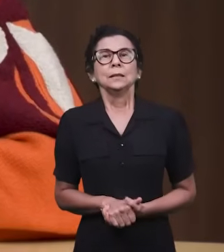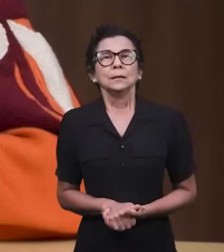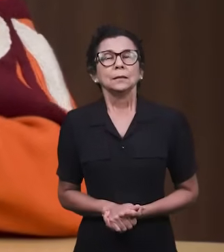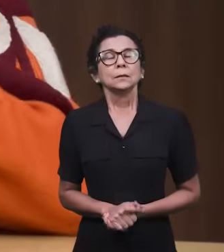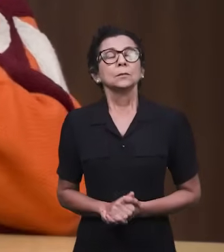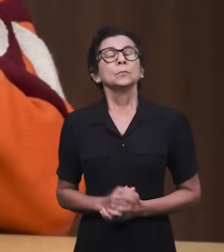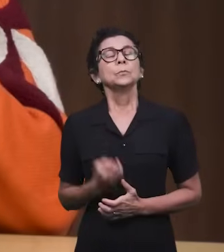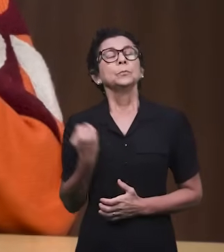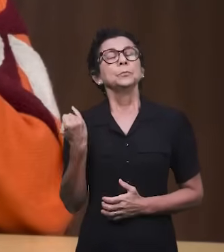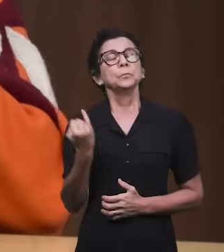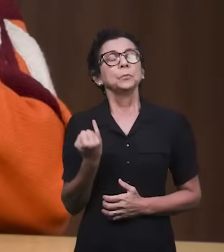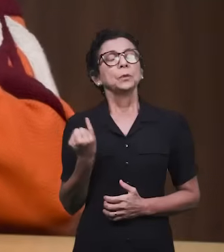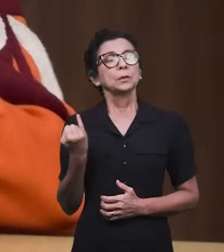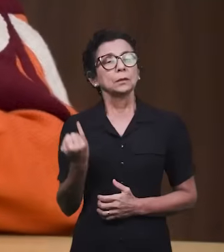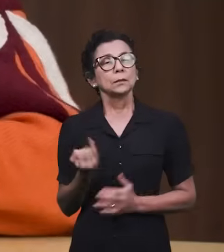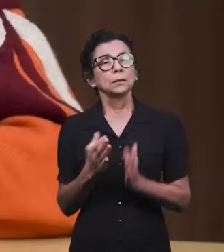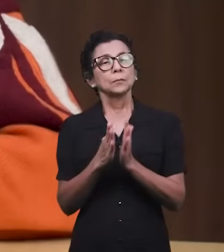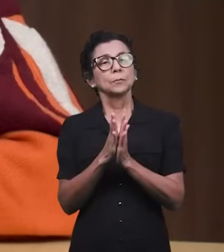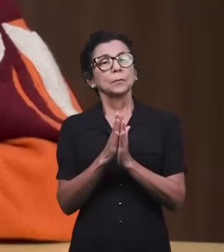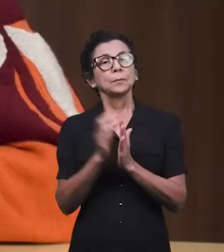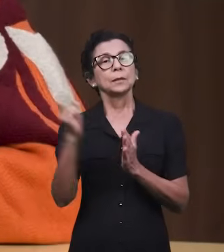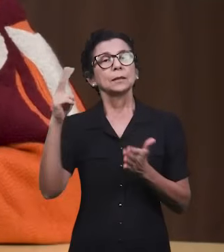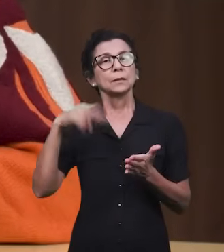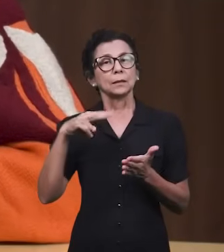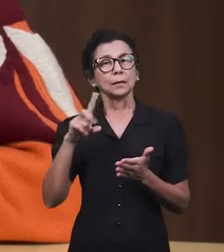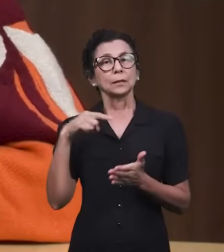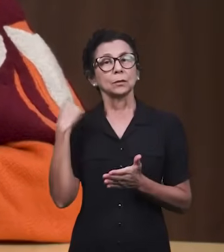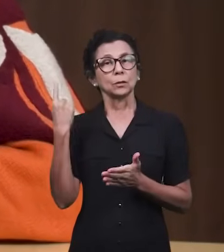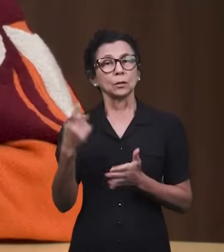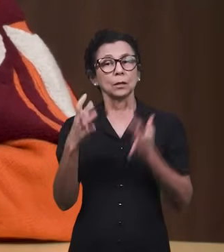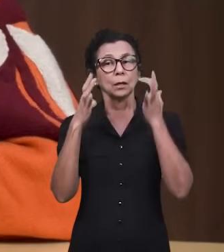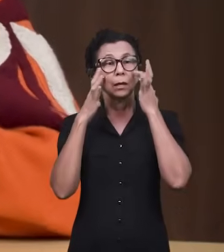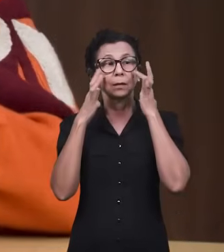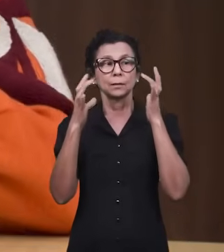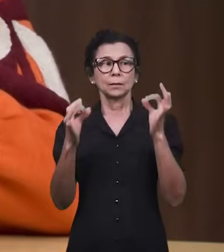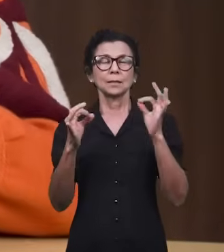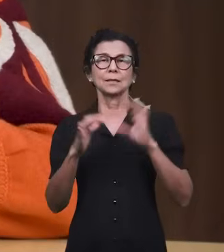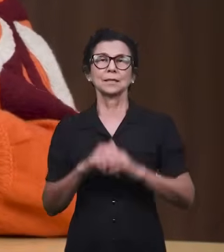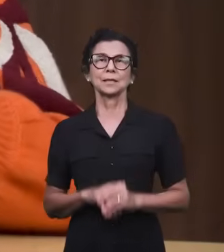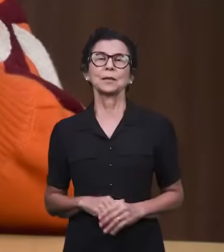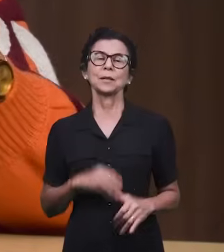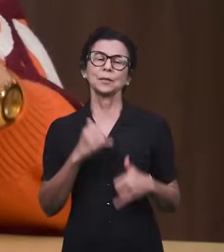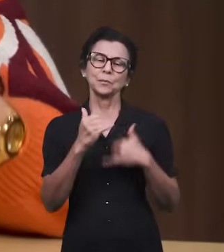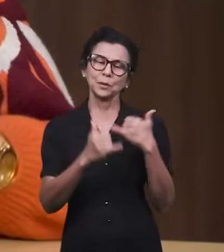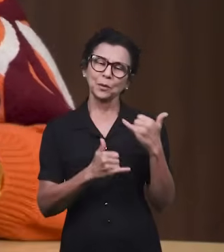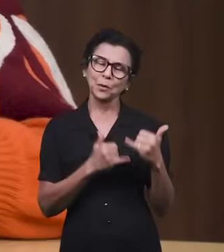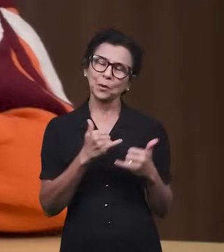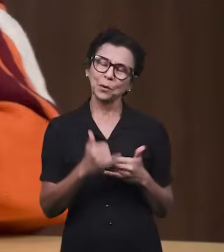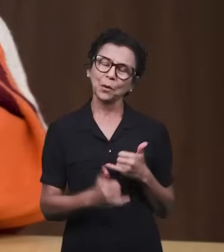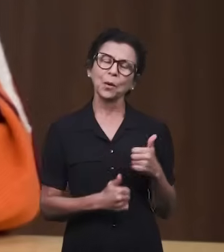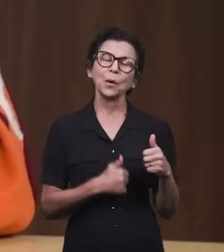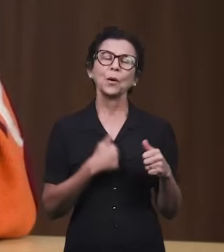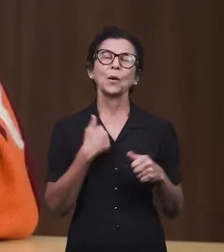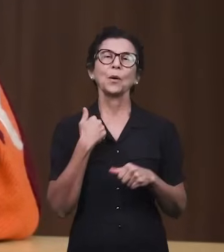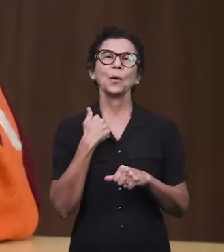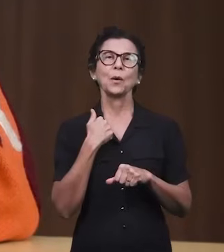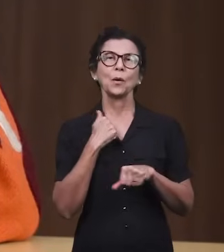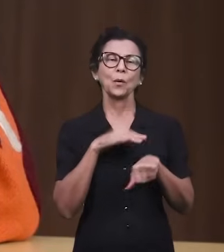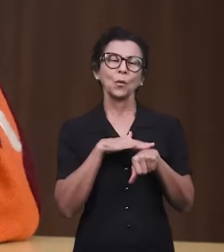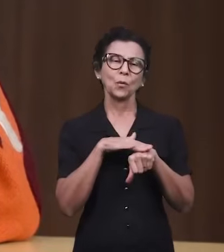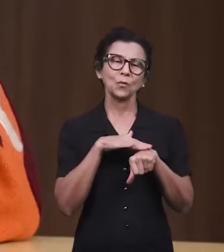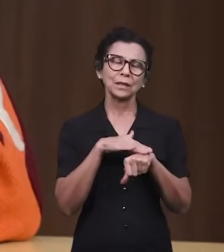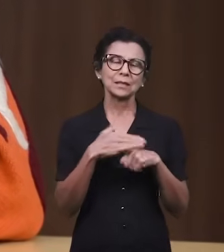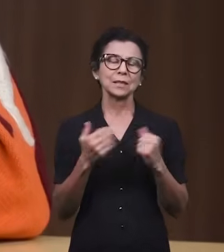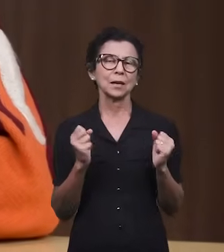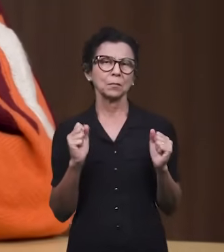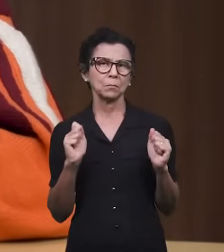que nós, pais, precisamos estar atentos para isso. Aí depois dessa brincadeira, depois dessa conversa do cozinhar